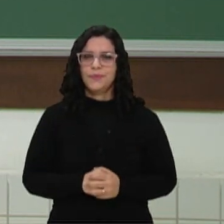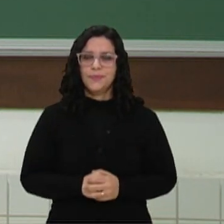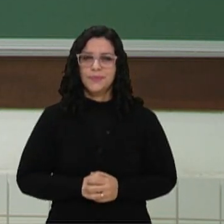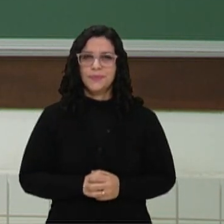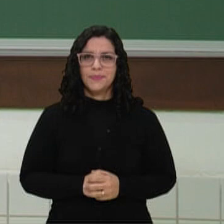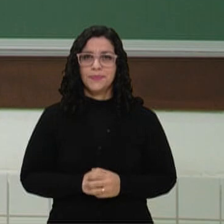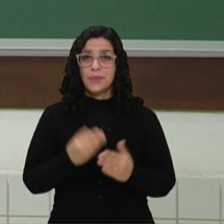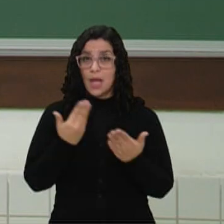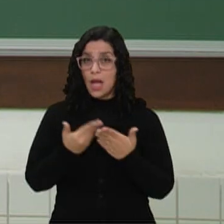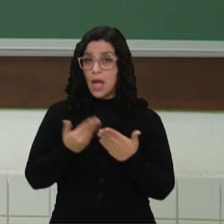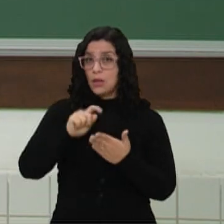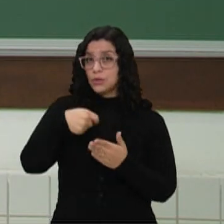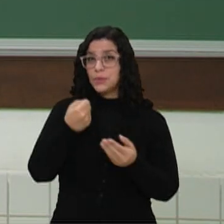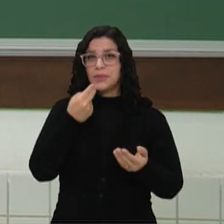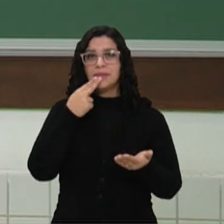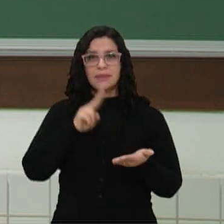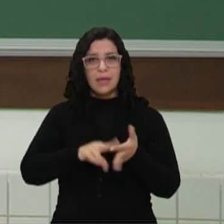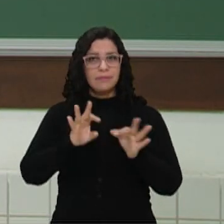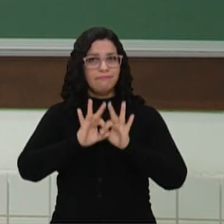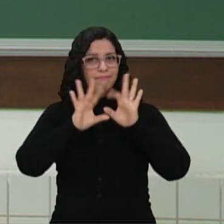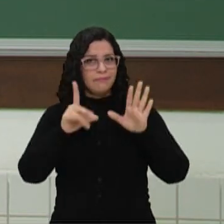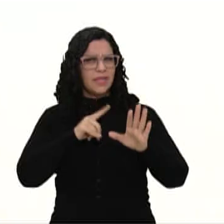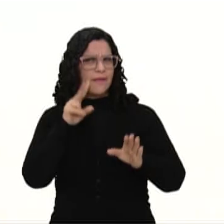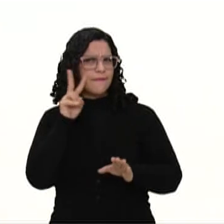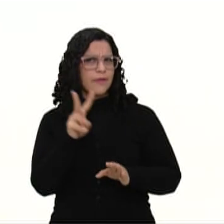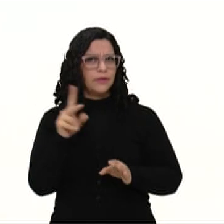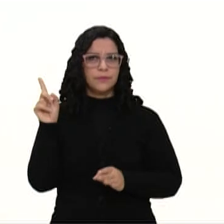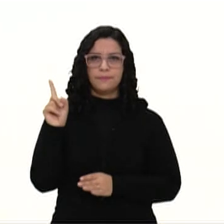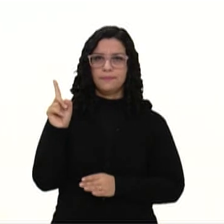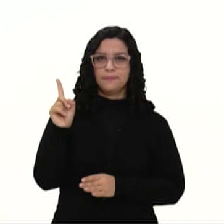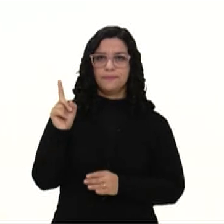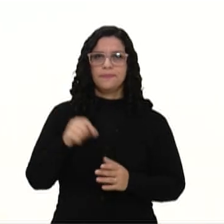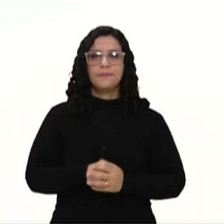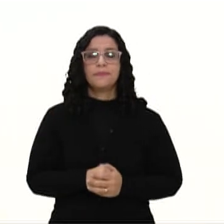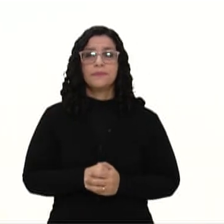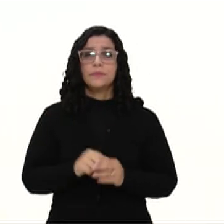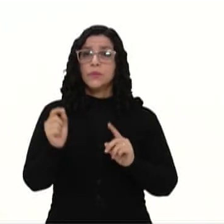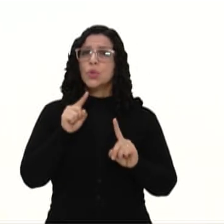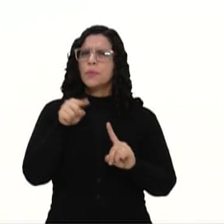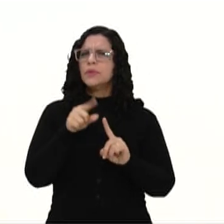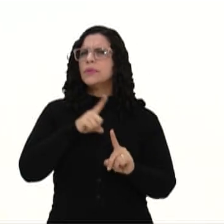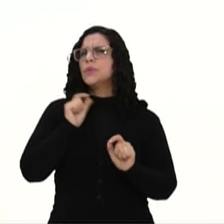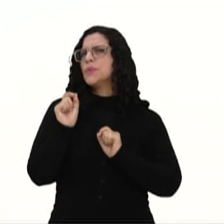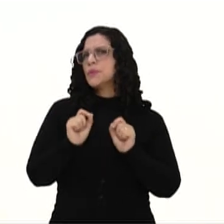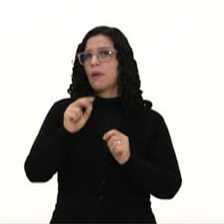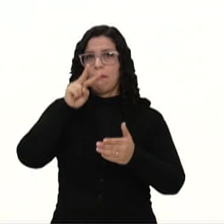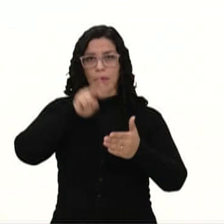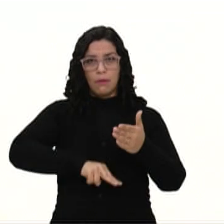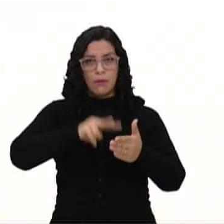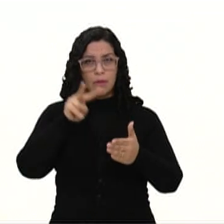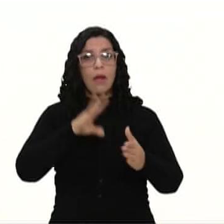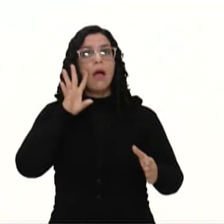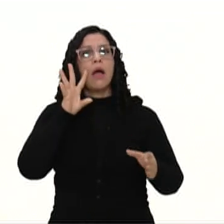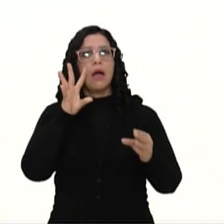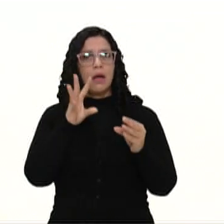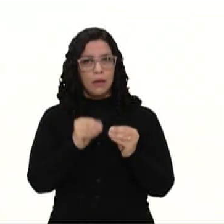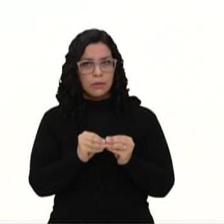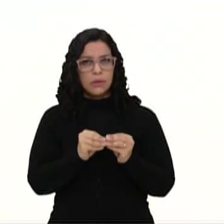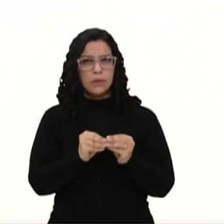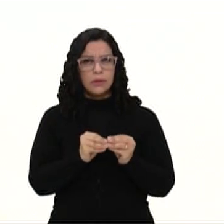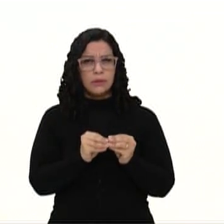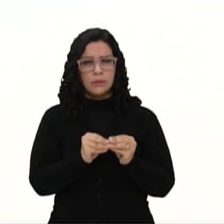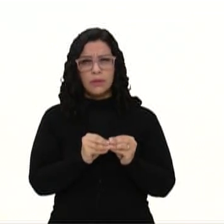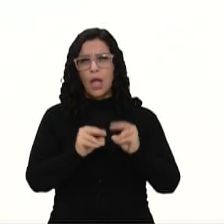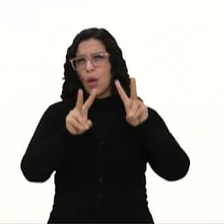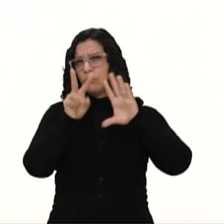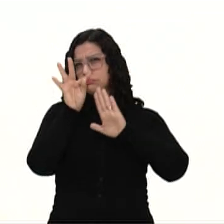nossa aula sobre carta aberta. Veja comigo. Os objetivos são ler e compreender trecho de